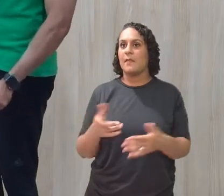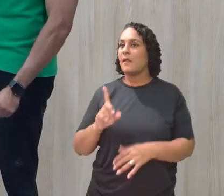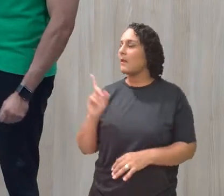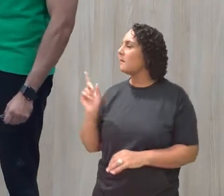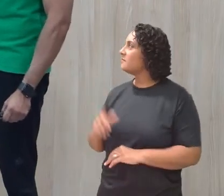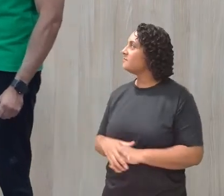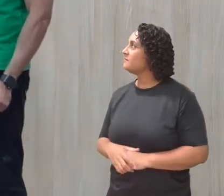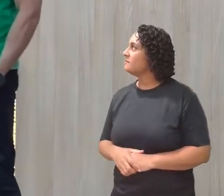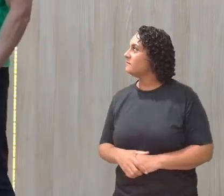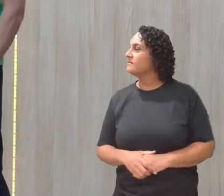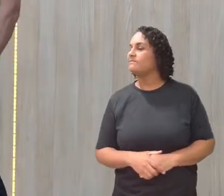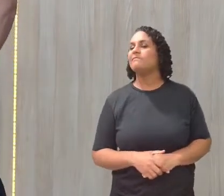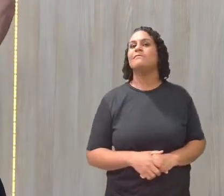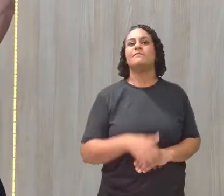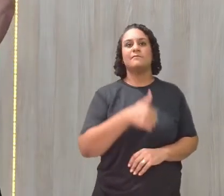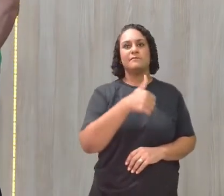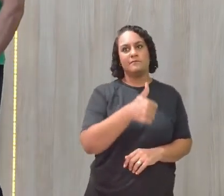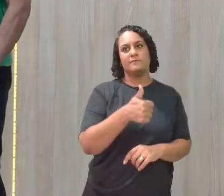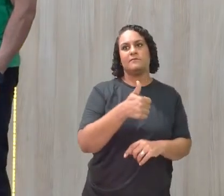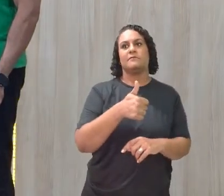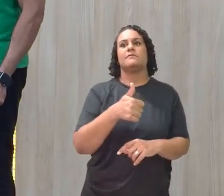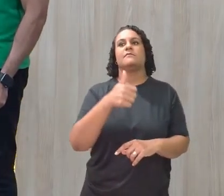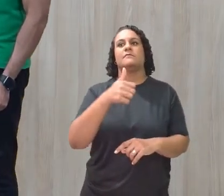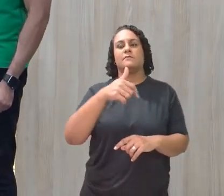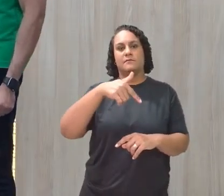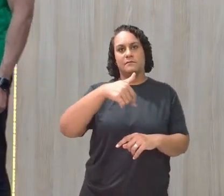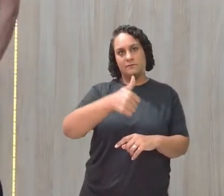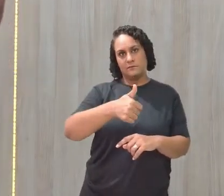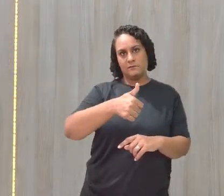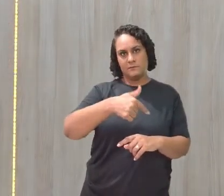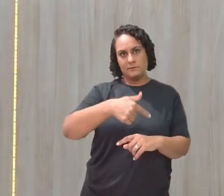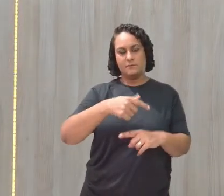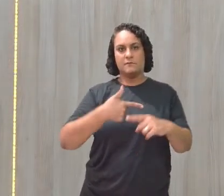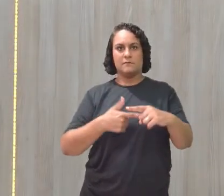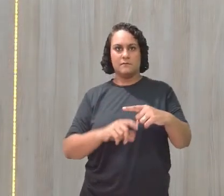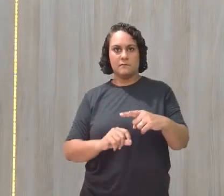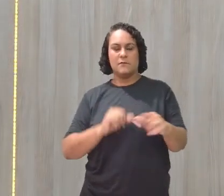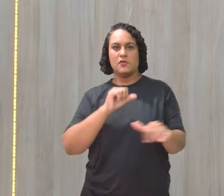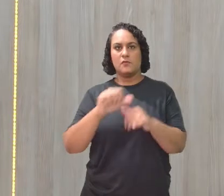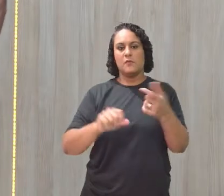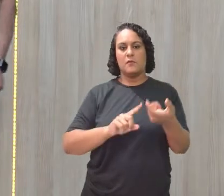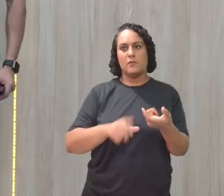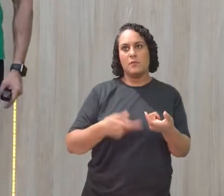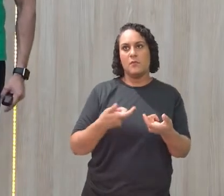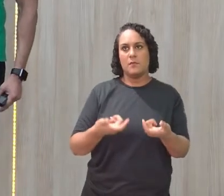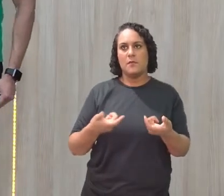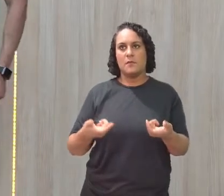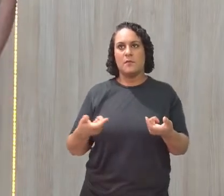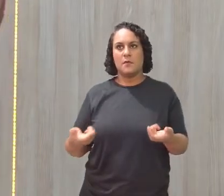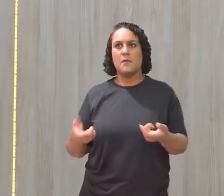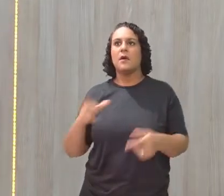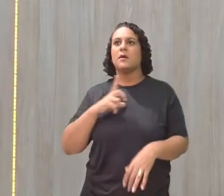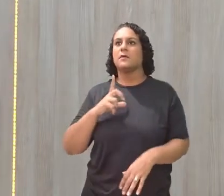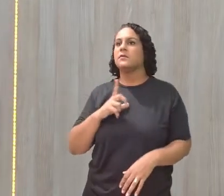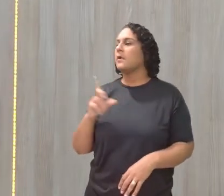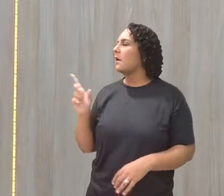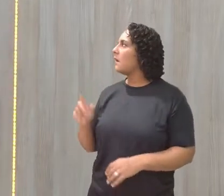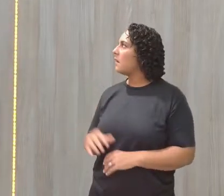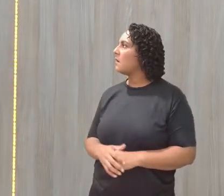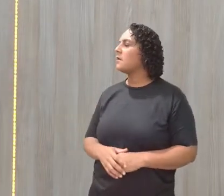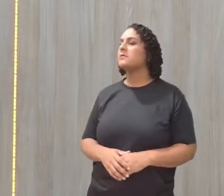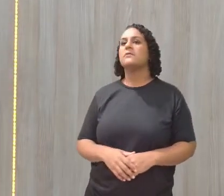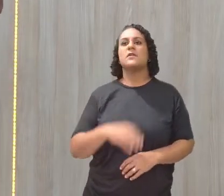aí, né, em um número decimal, a gente tem aqui a fração, né, a fração decimal aqui,